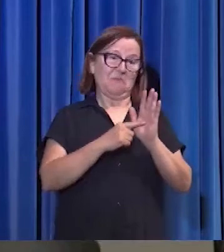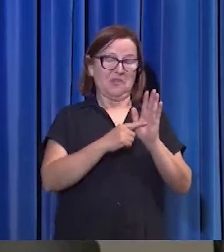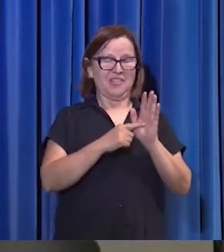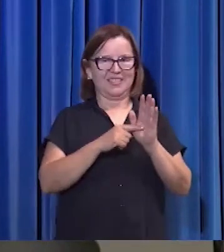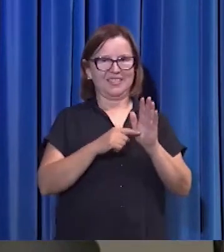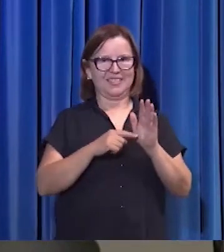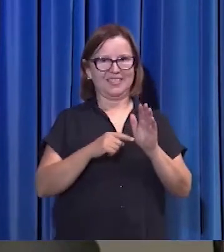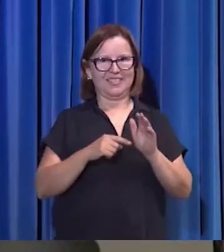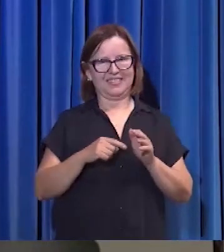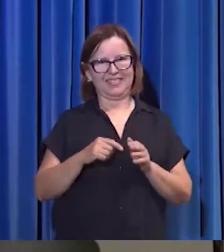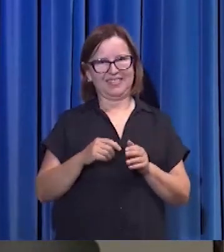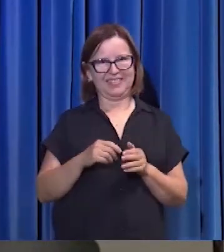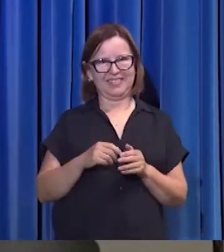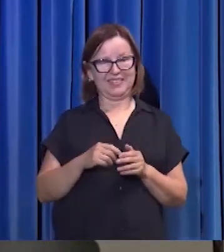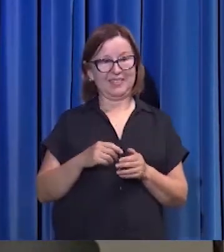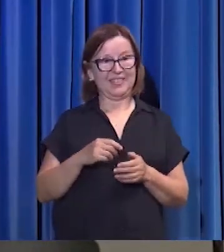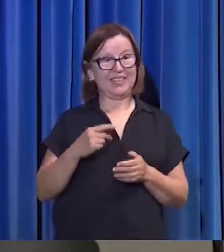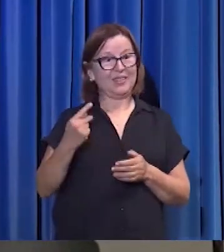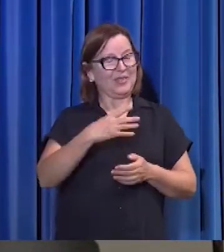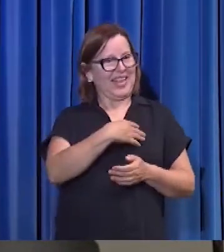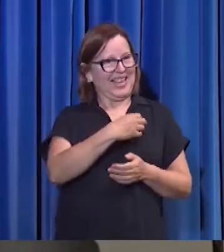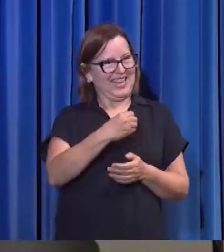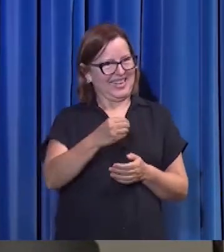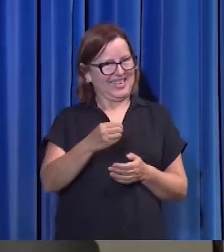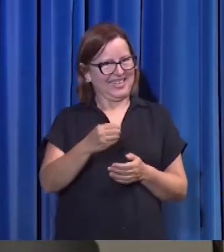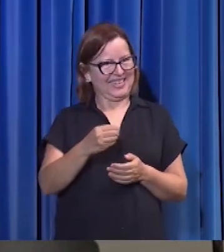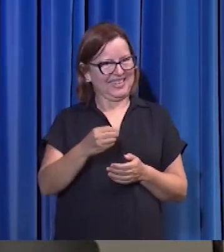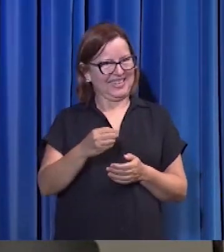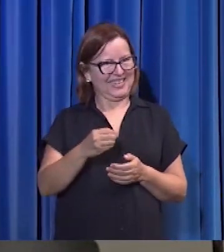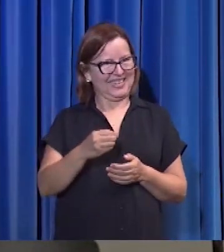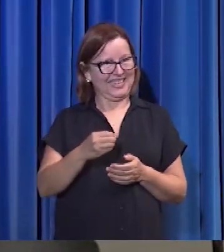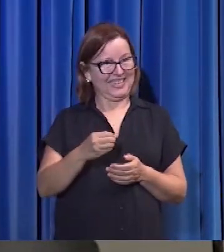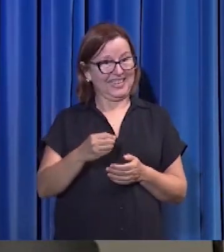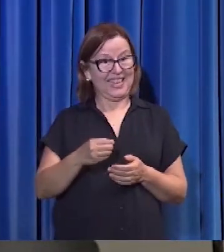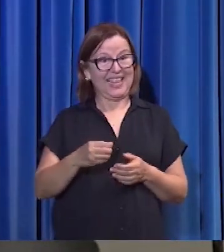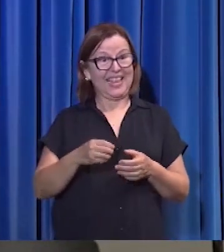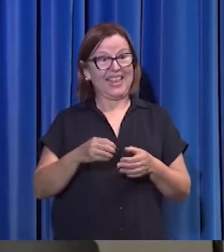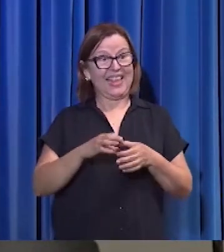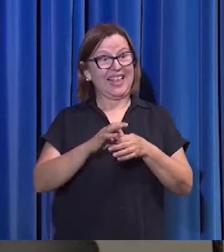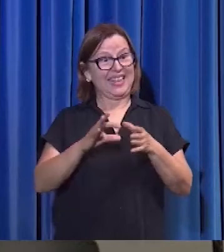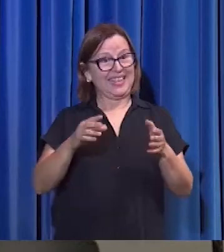Ele deixa a sua herança maior aos seus herdeiros,